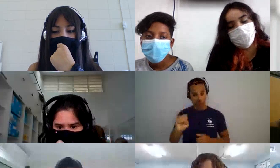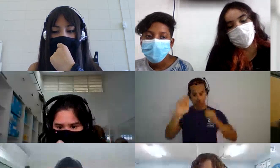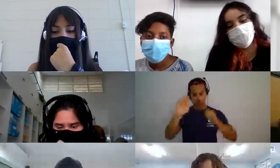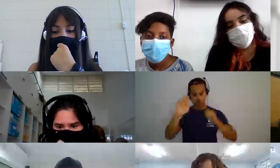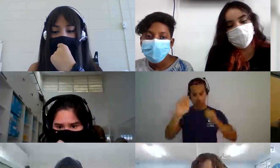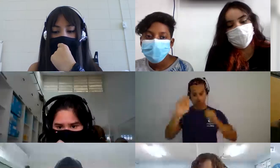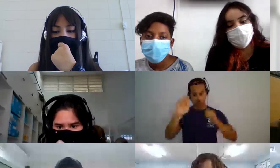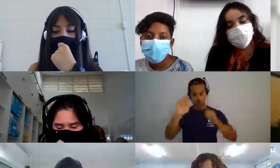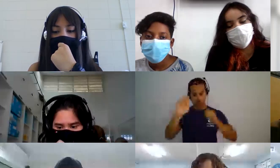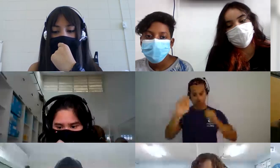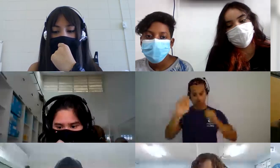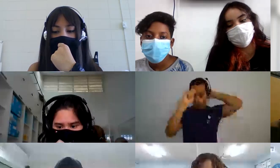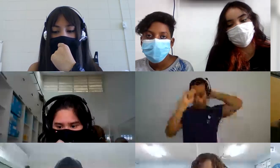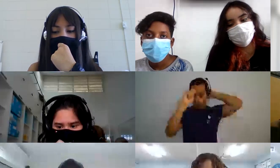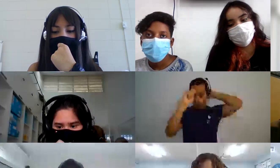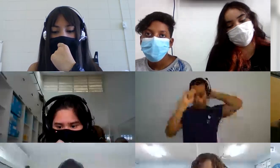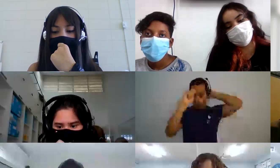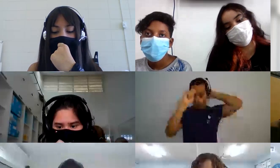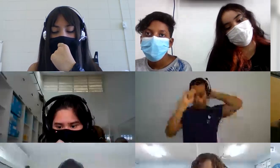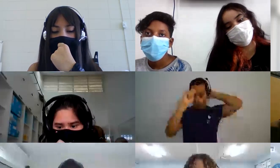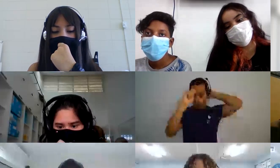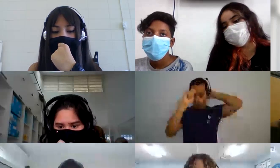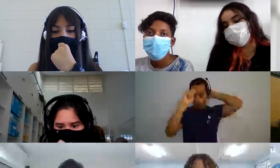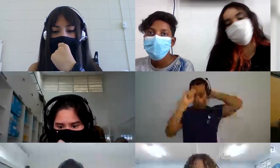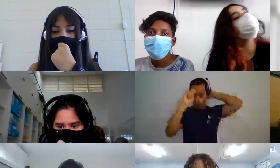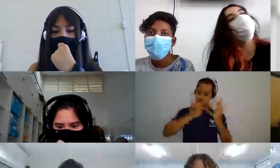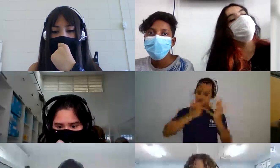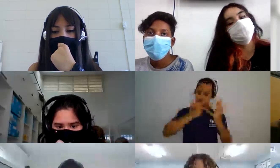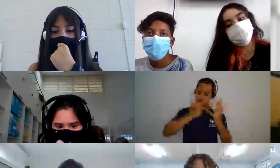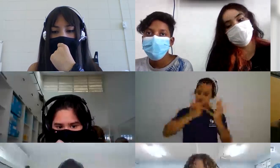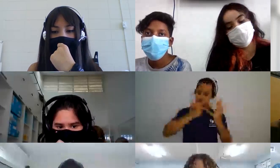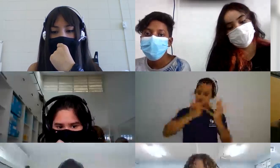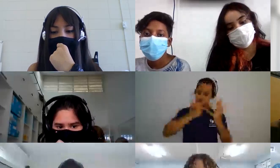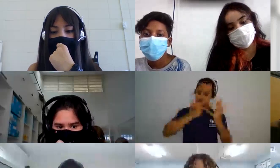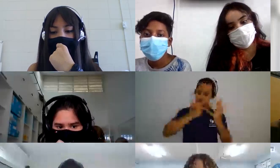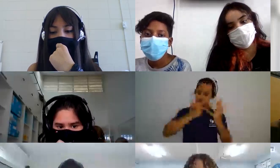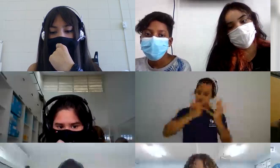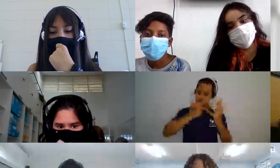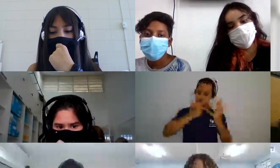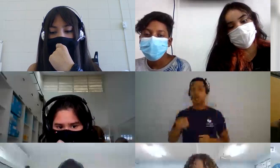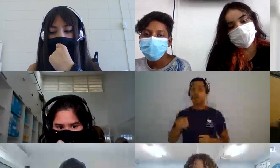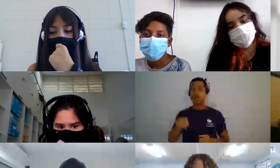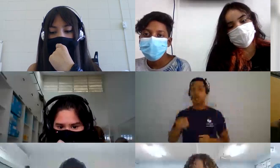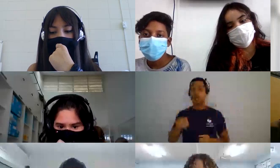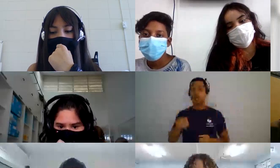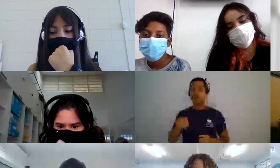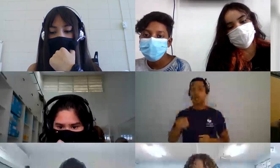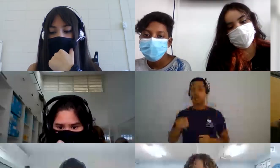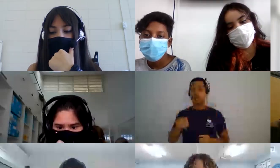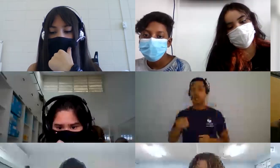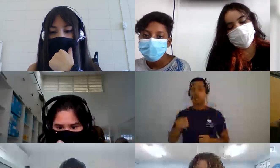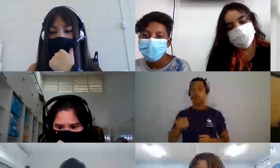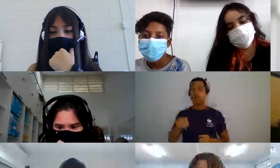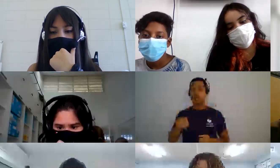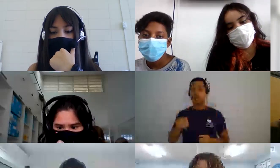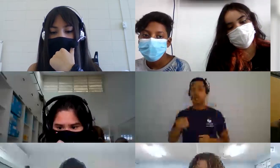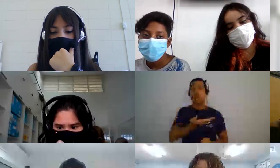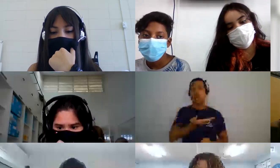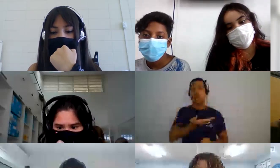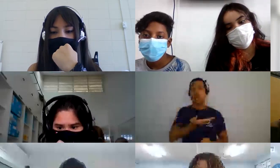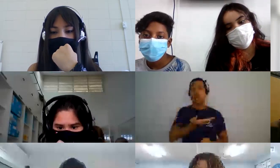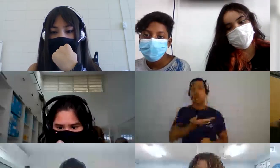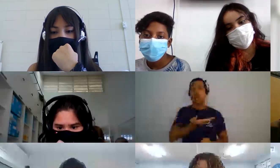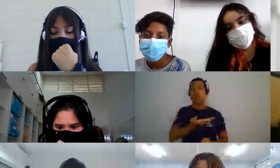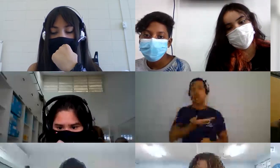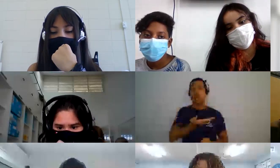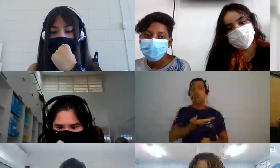estiloso, ele fica bonitão, ele escolheu esse boné preto, mas ele também tem amigos que usam boné preto. Não tem, Nicolas?